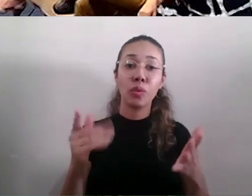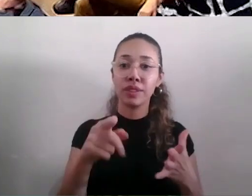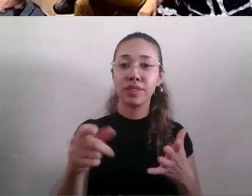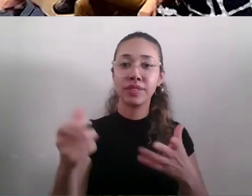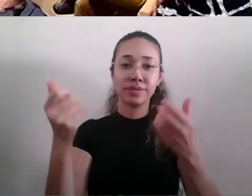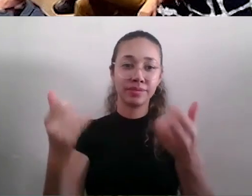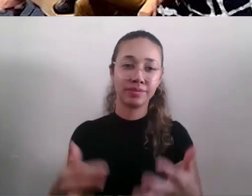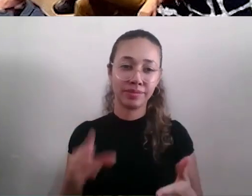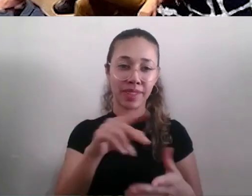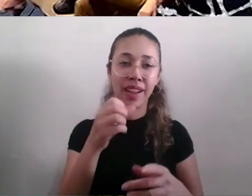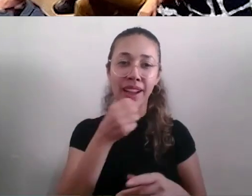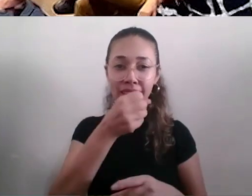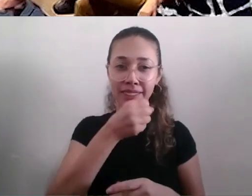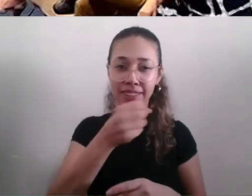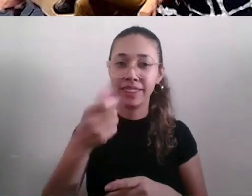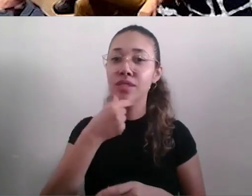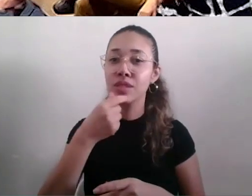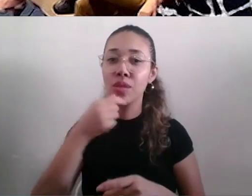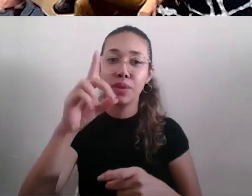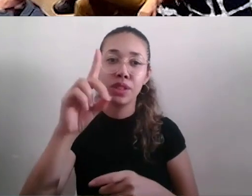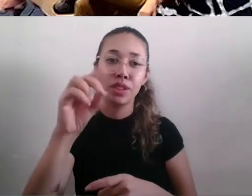do Doca e ele morreu